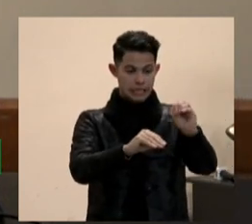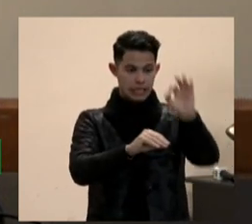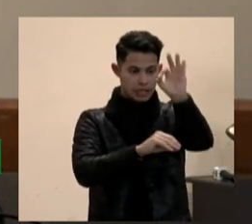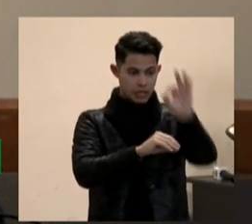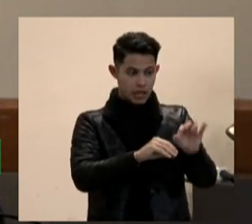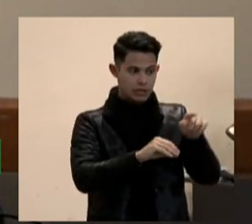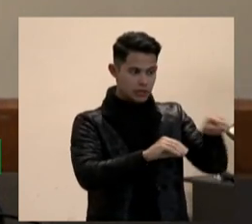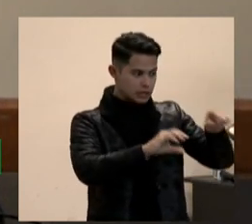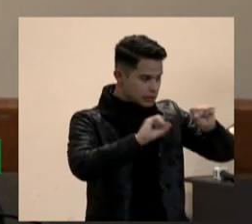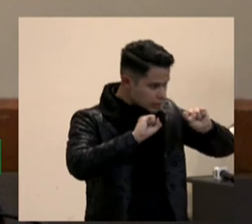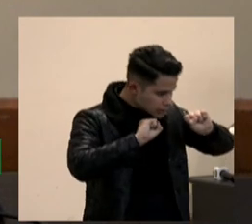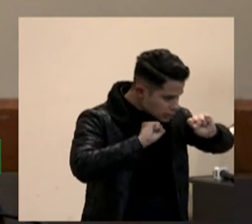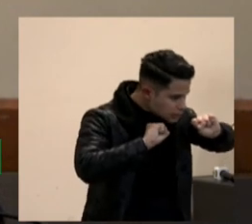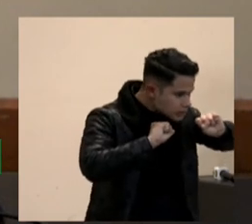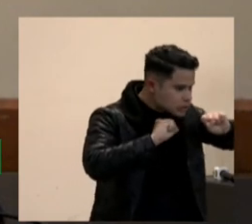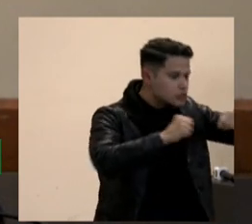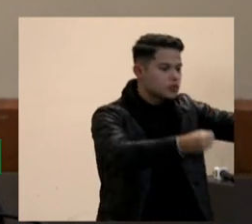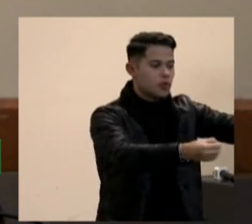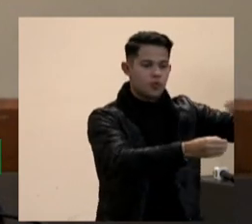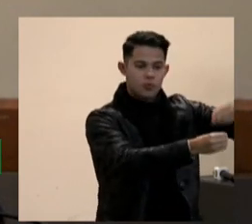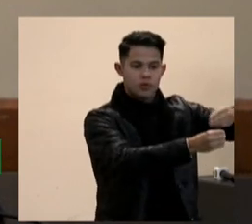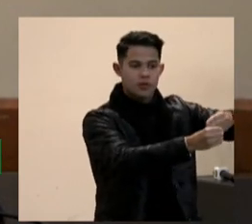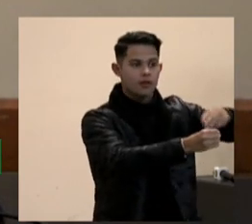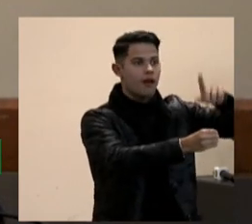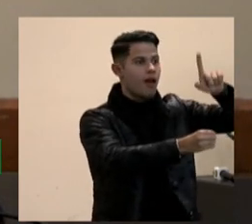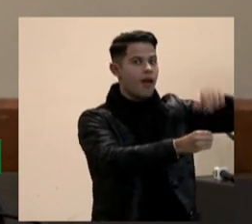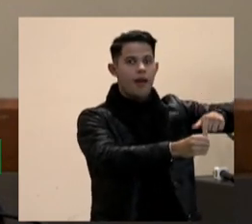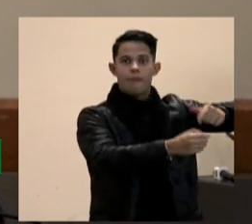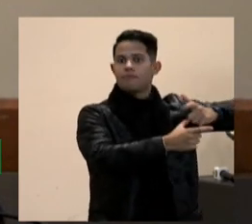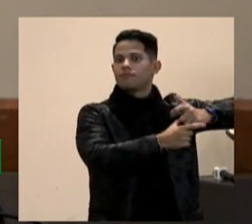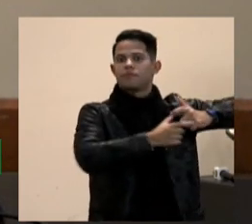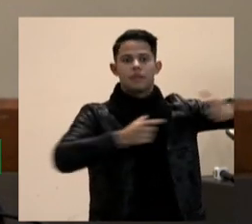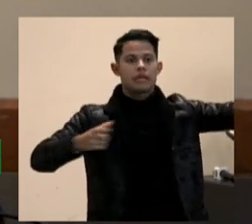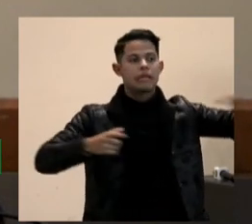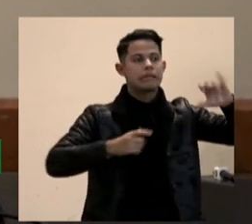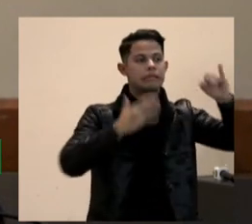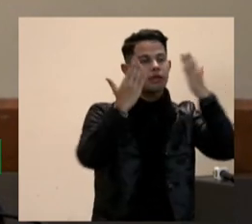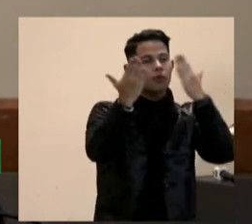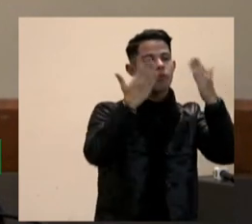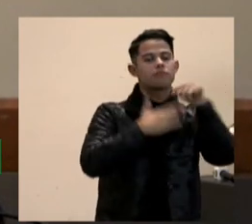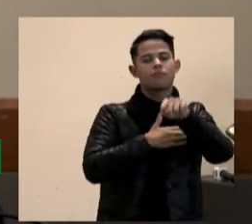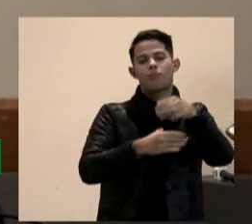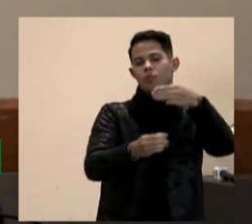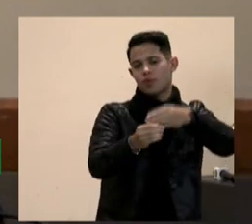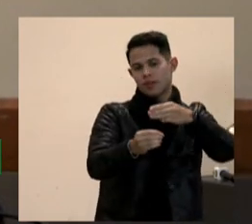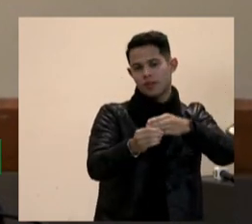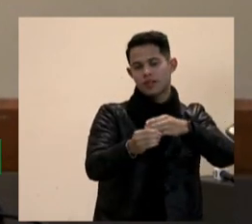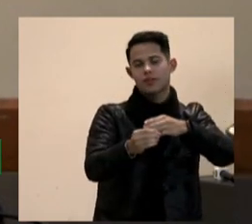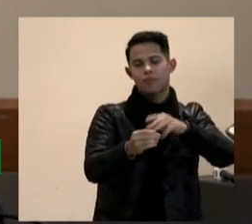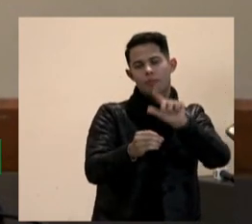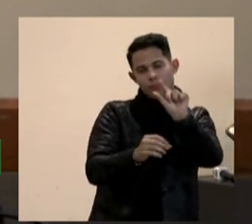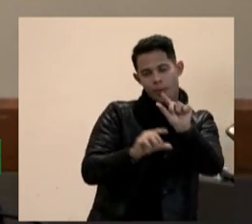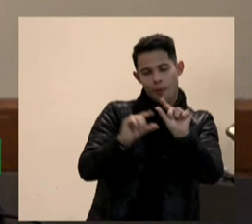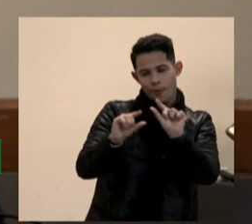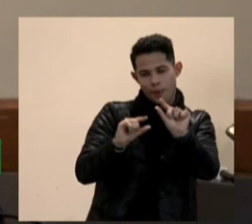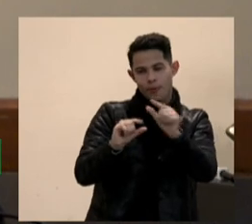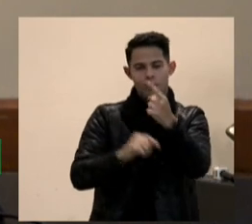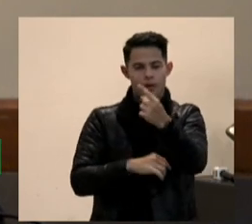atende 0% é muito maior do que para um município que, inclusive, são poucos,